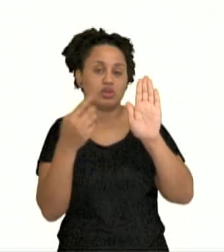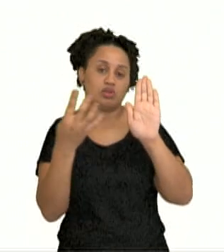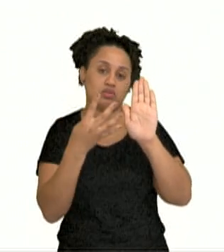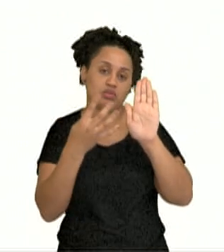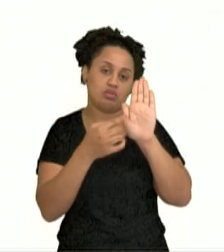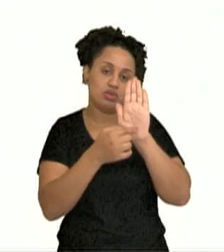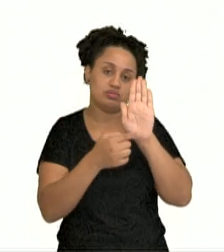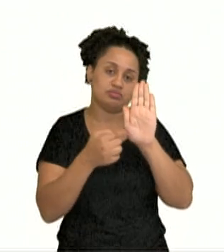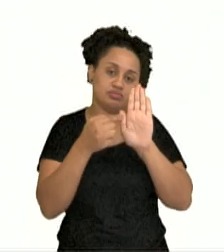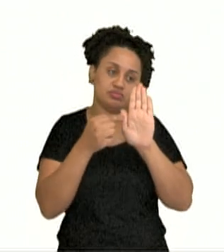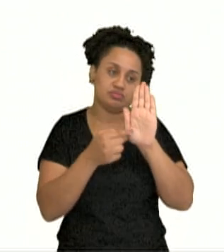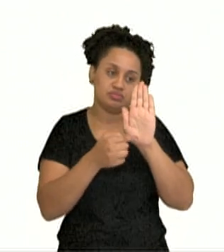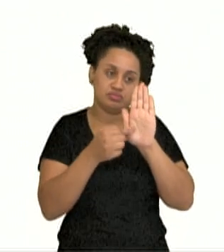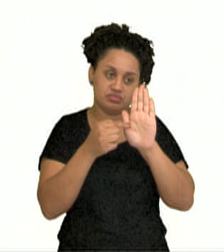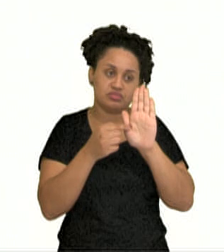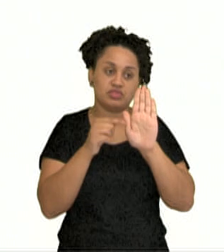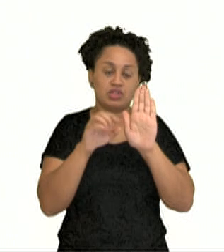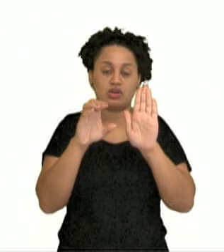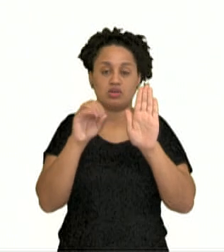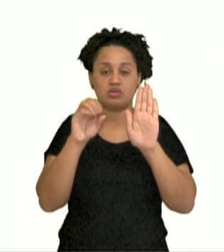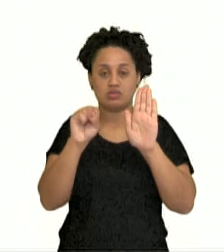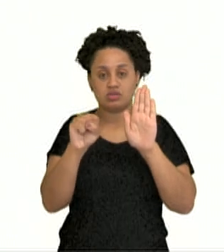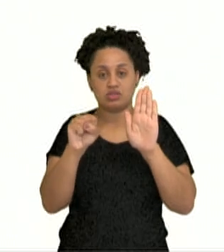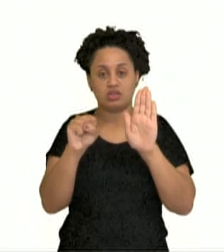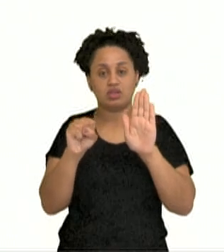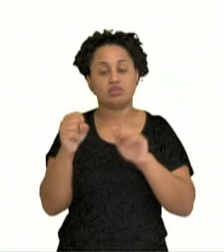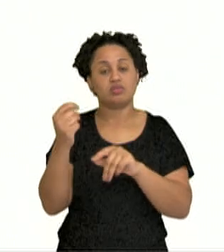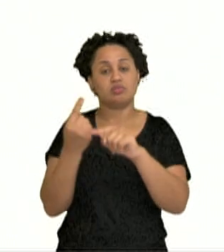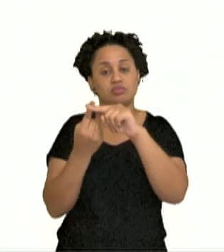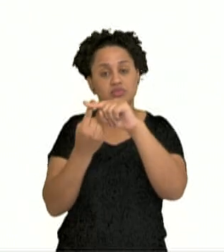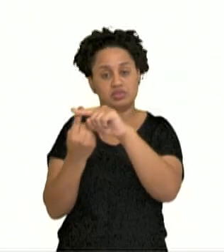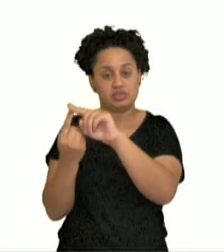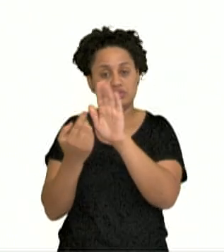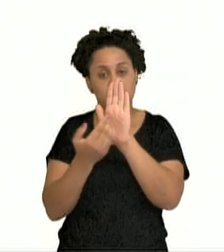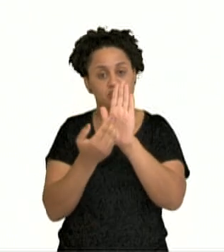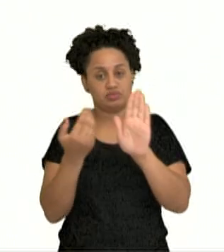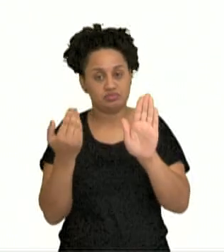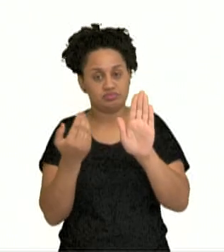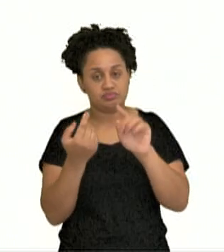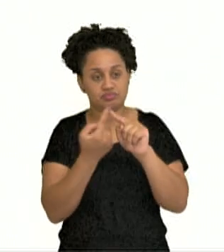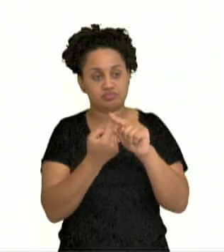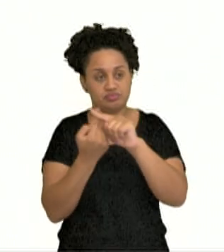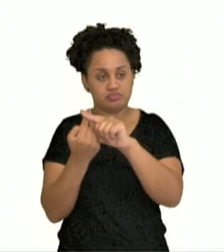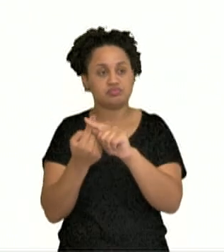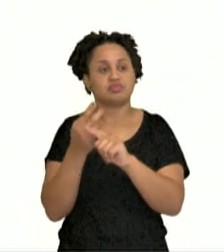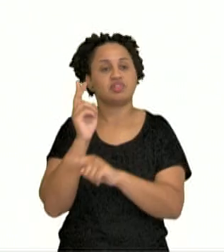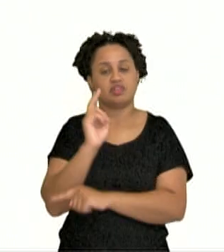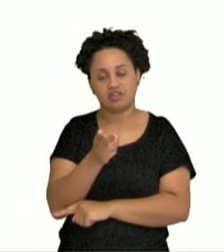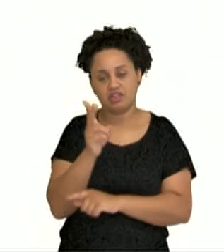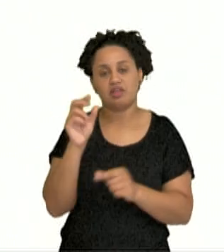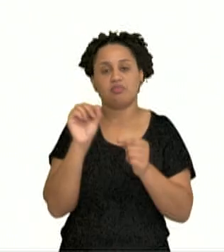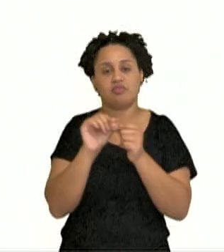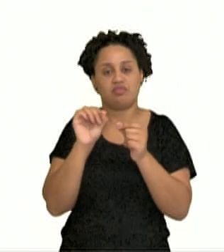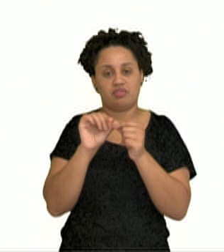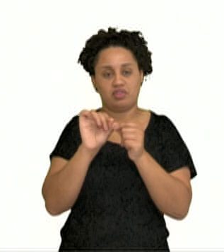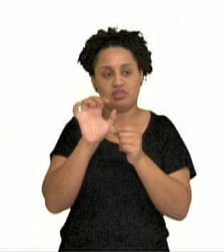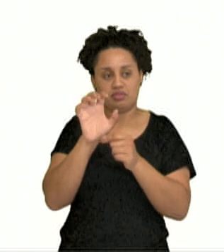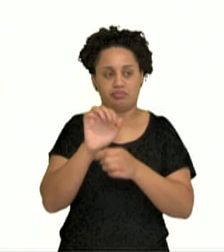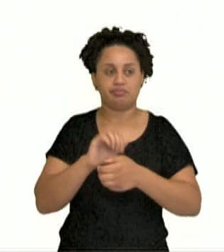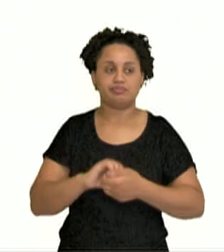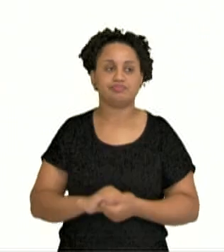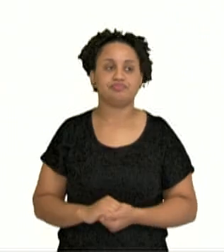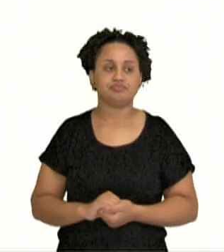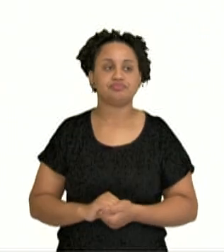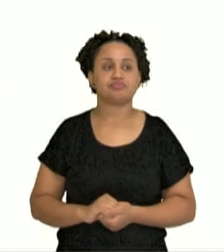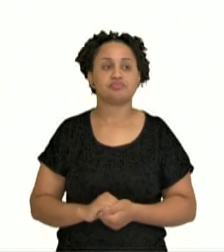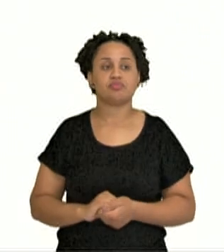no quarto quadrante, o cosseno é positivo. Então, sempre assim, você sempre vai fazer dessa forma para não errar.